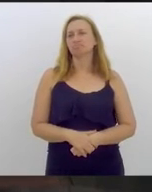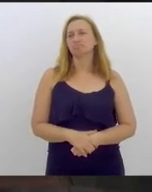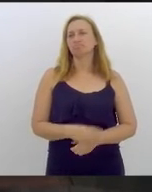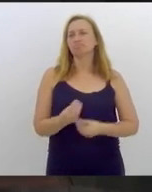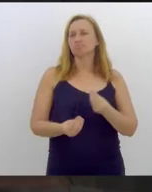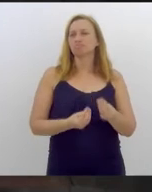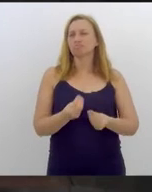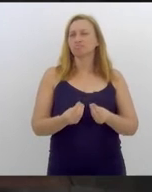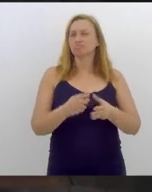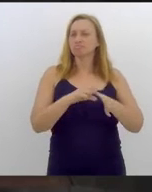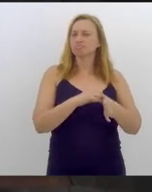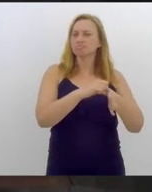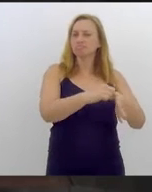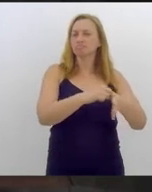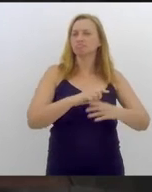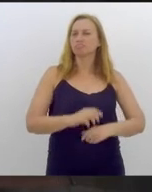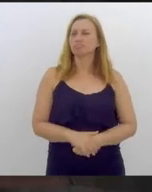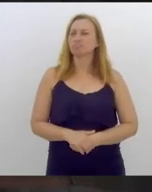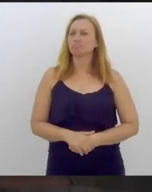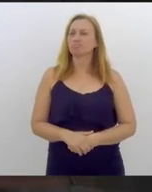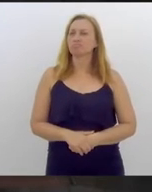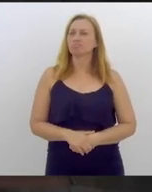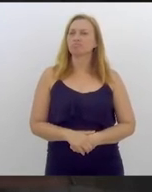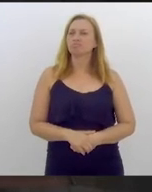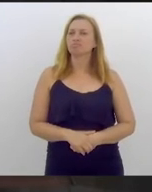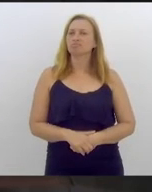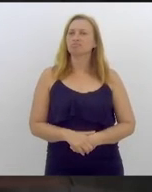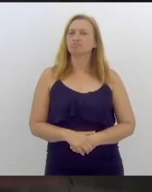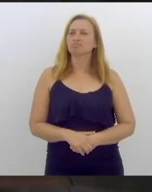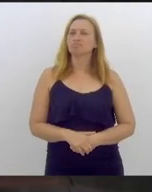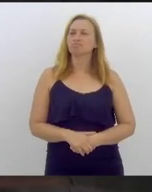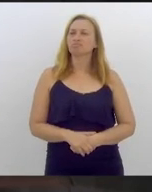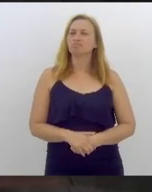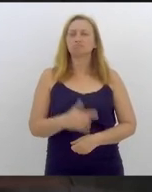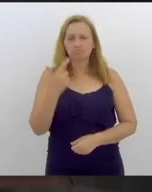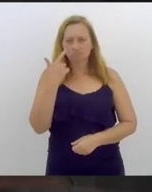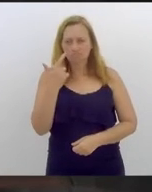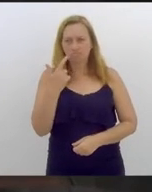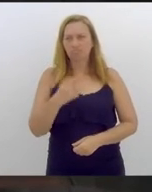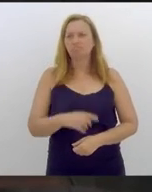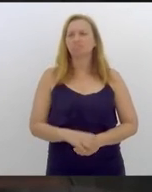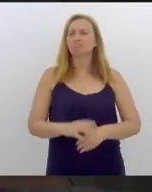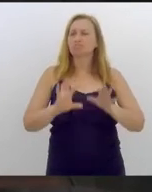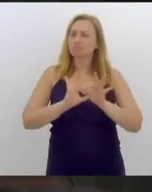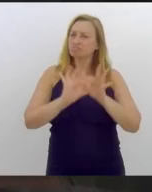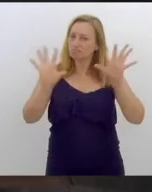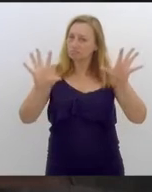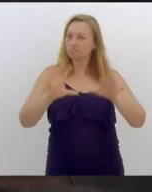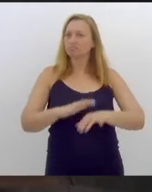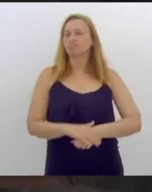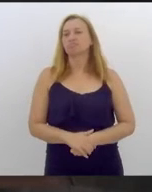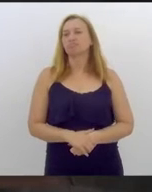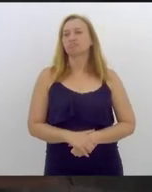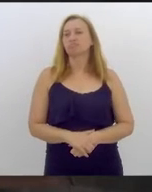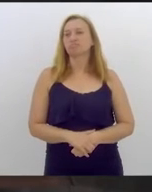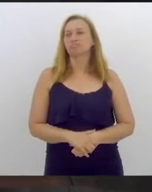forma como essas lideranças encaram a democracia